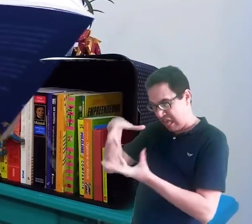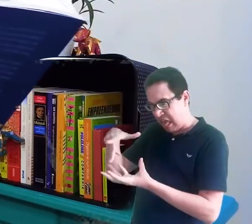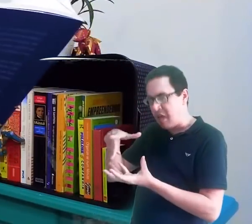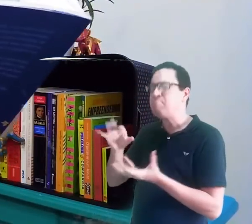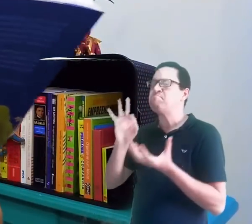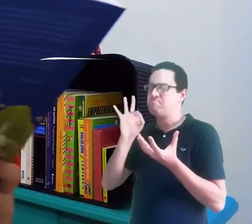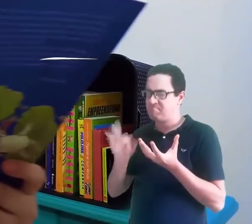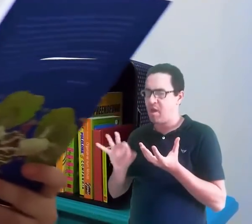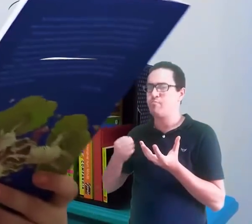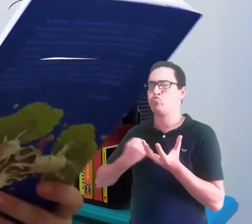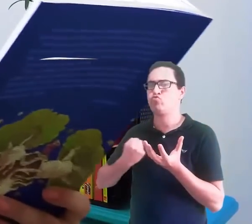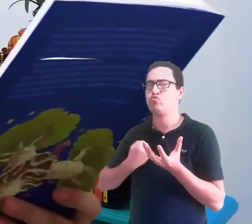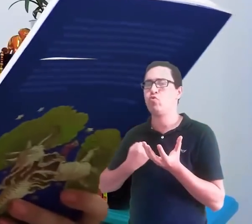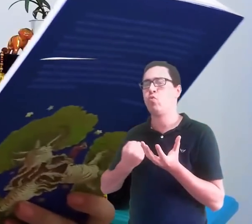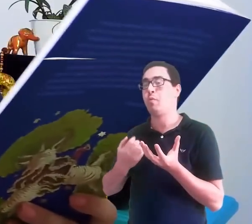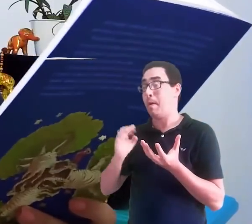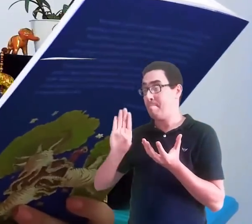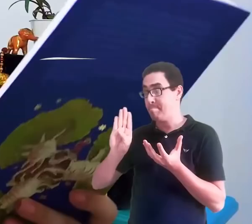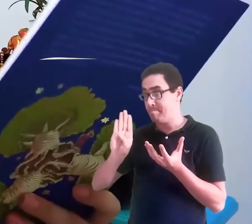o asteroide